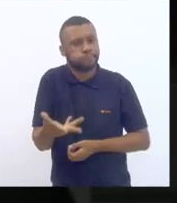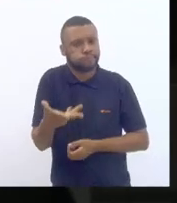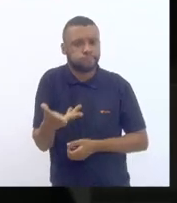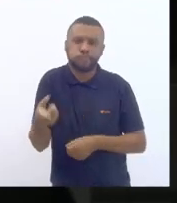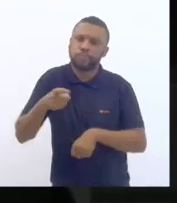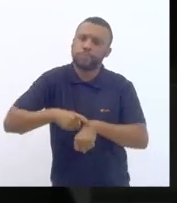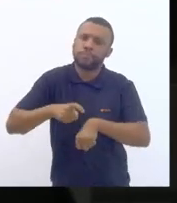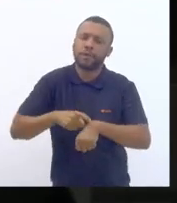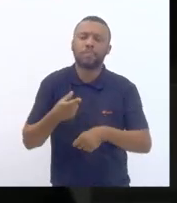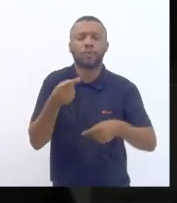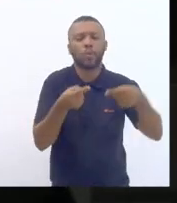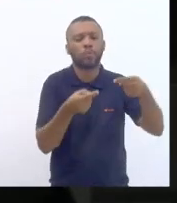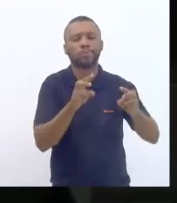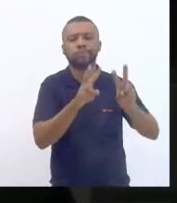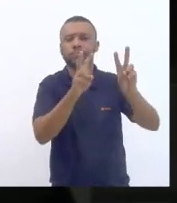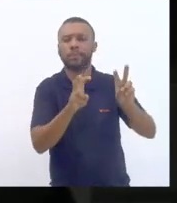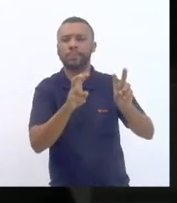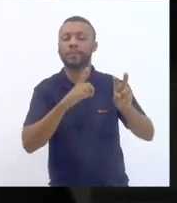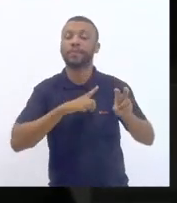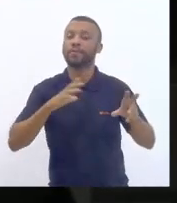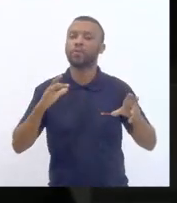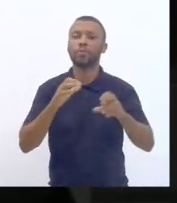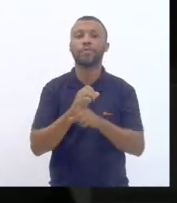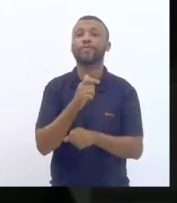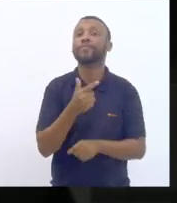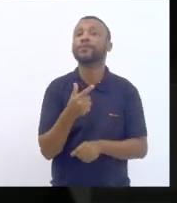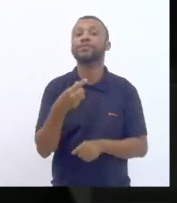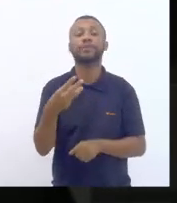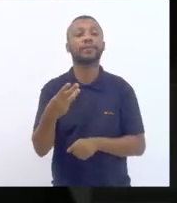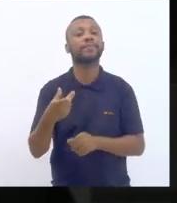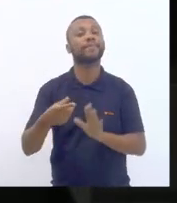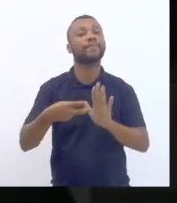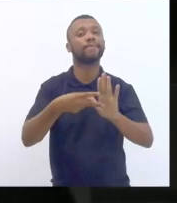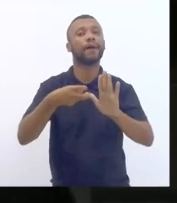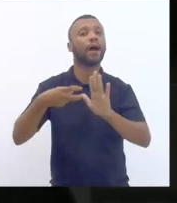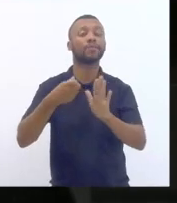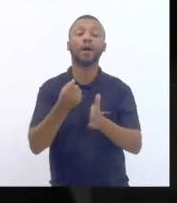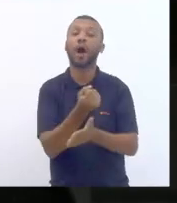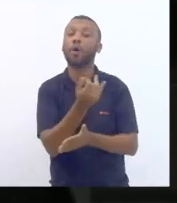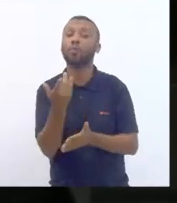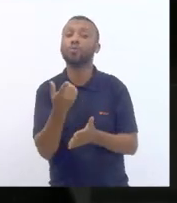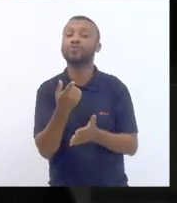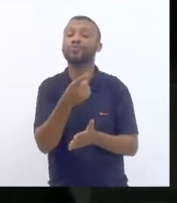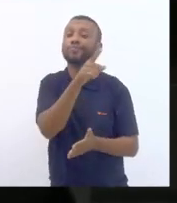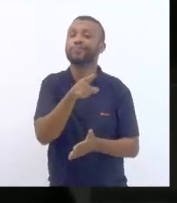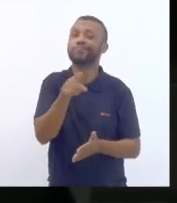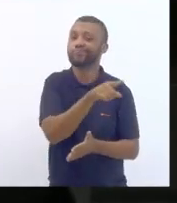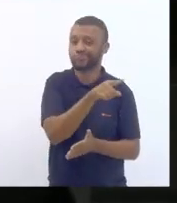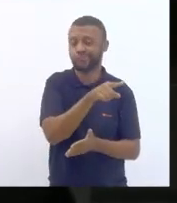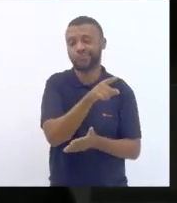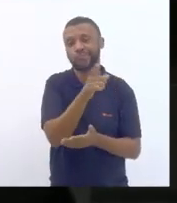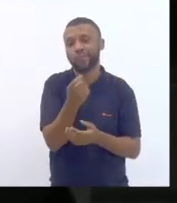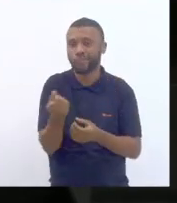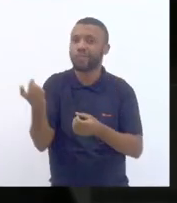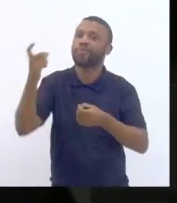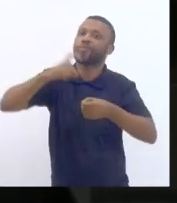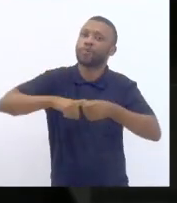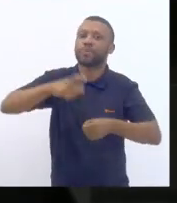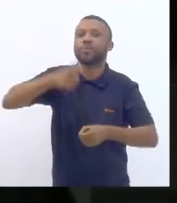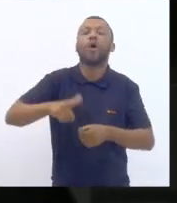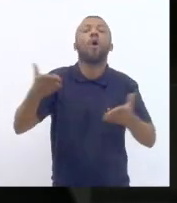ontem teve 23 ventos alguns saíram de pauta e tão retornando